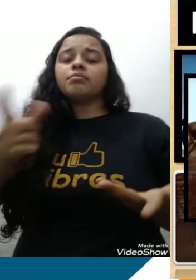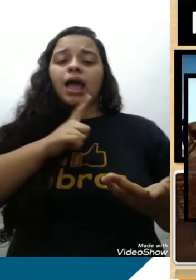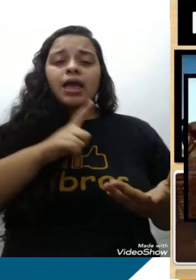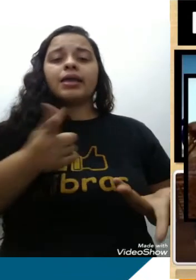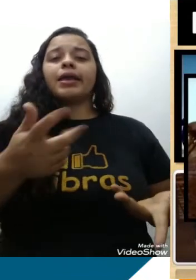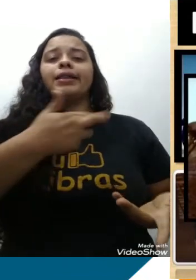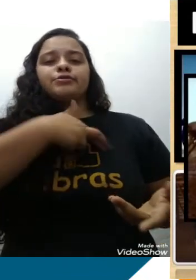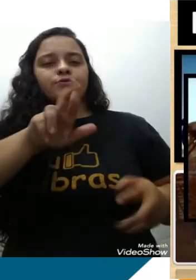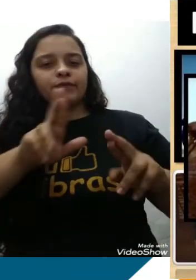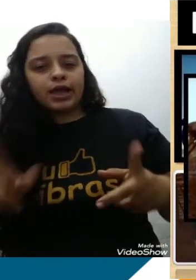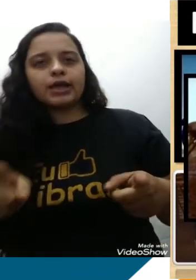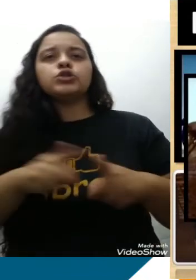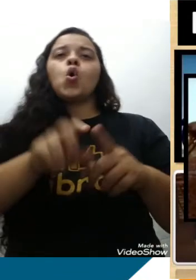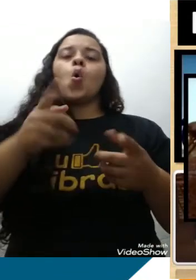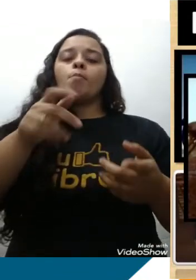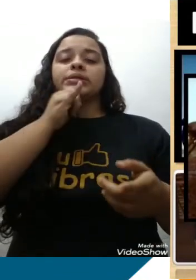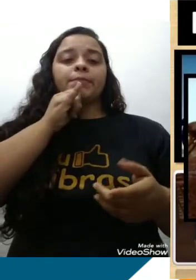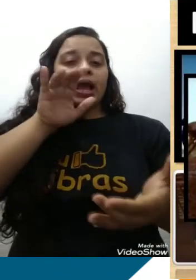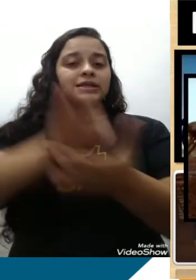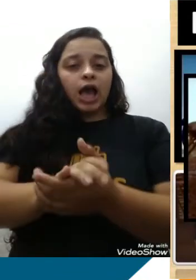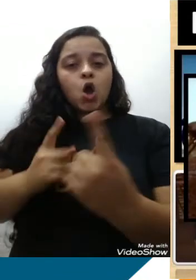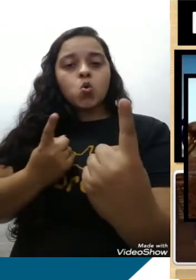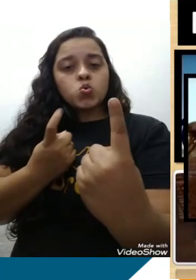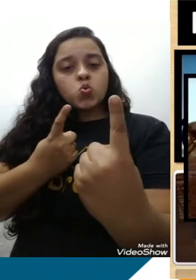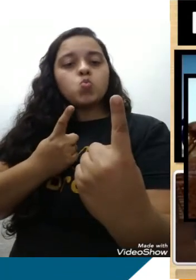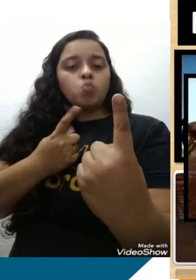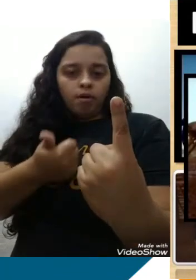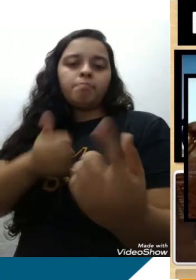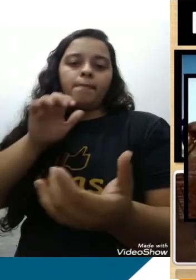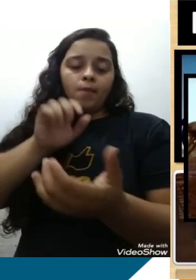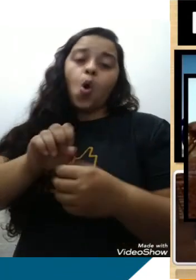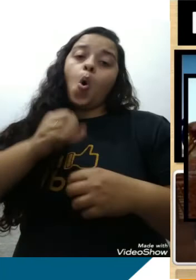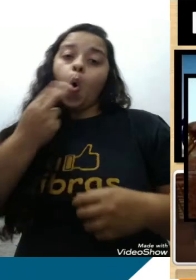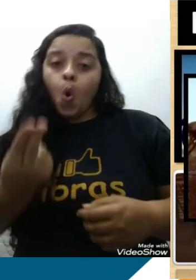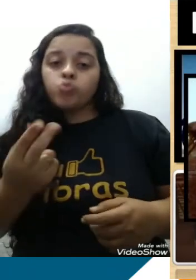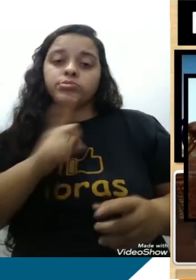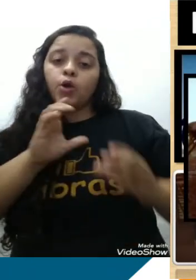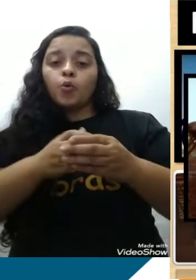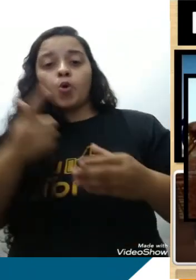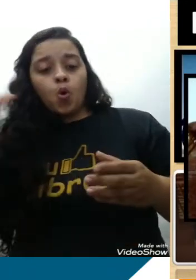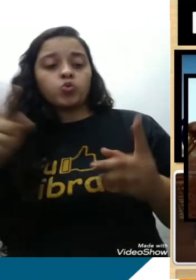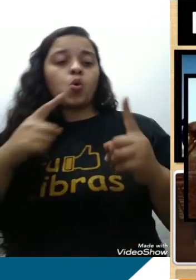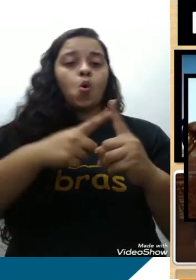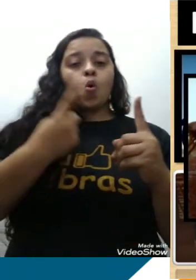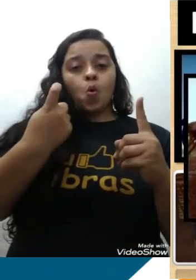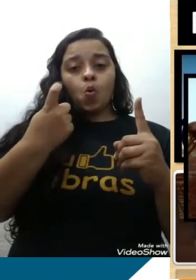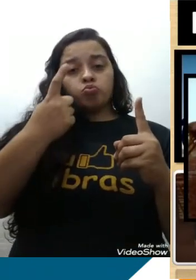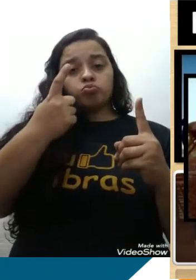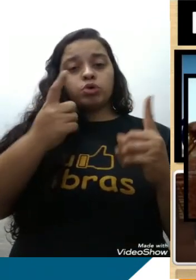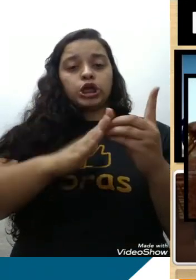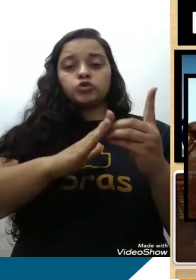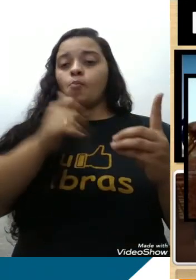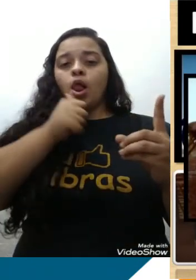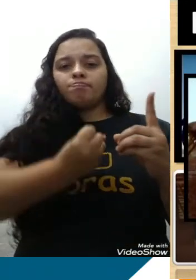ser monogâmicas ou poligâmicas. São sociedades que podem se organizar em famílias nucleares ou não. Mas